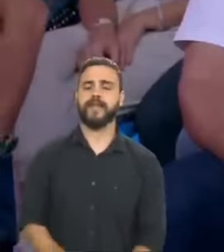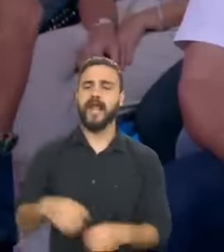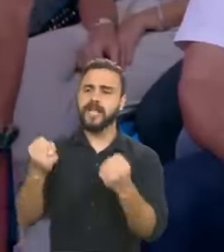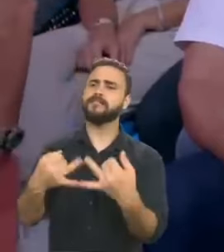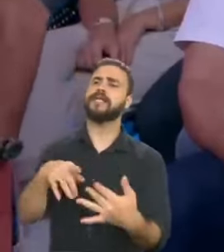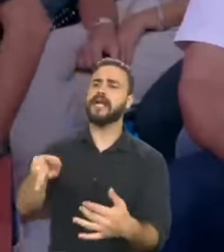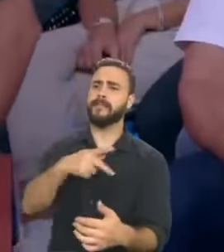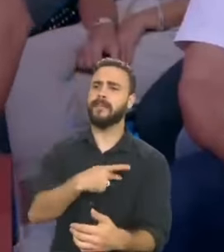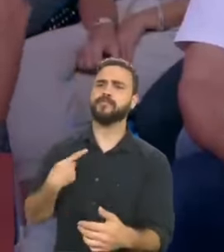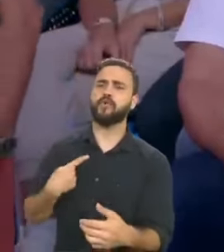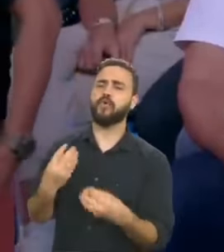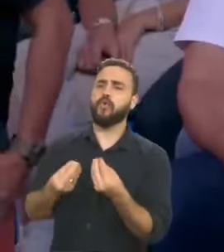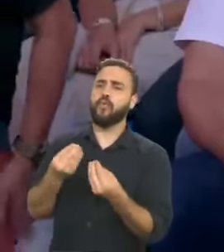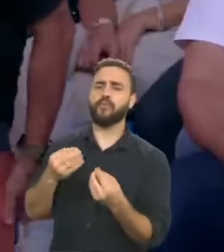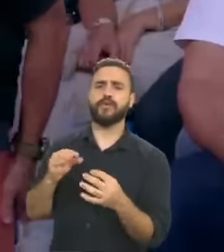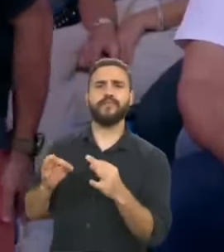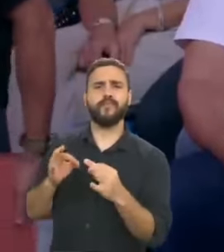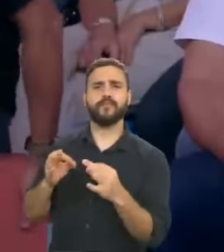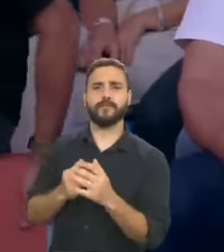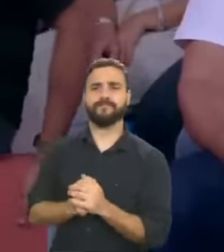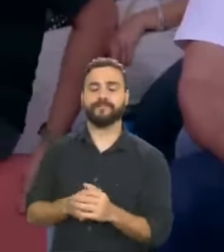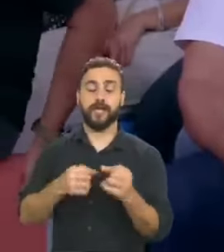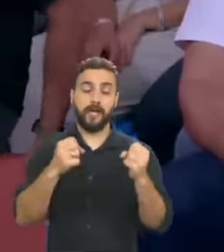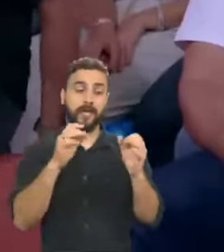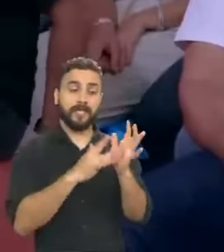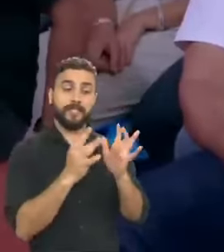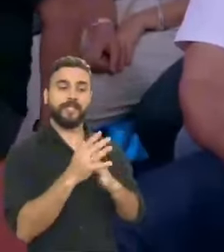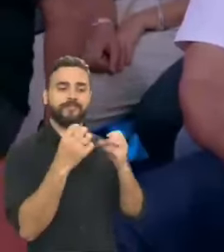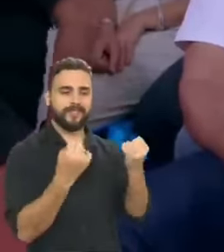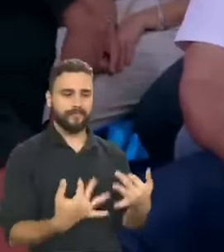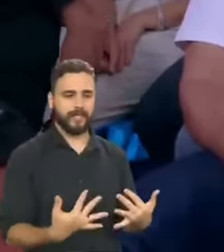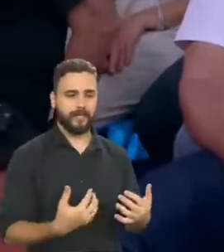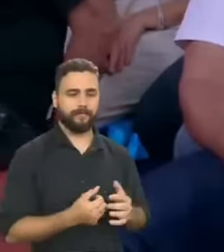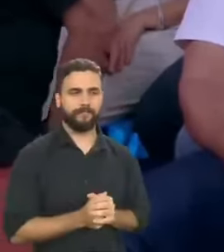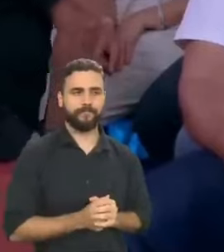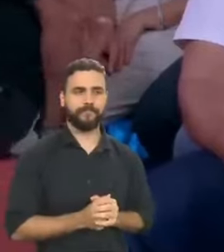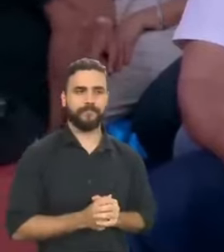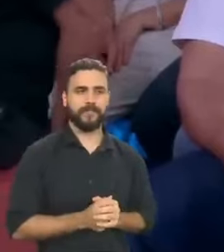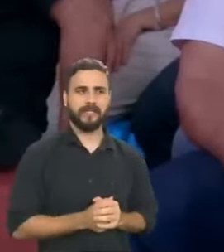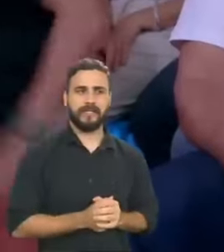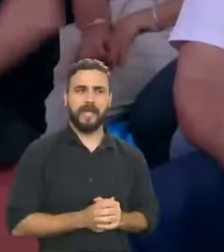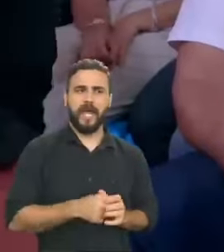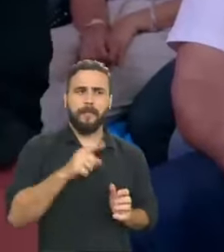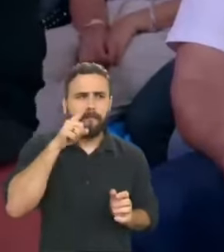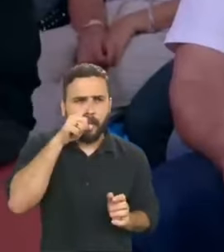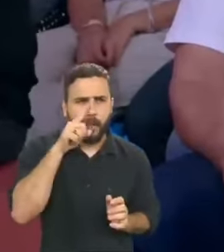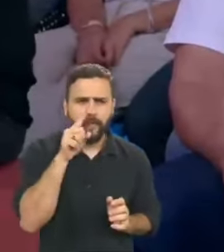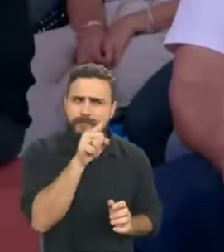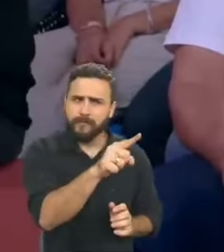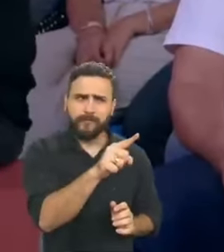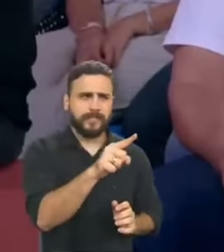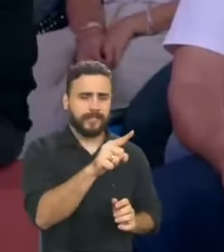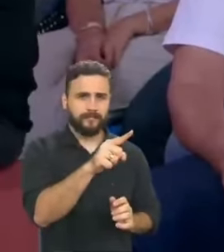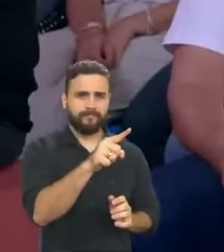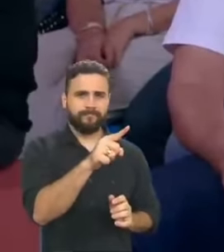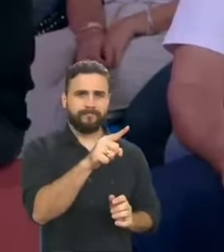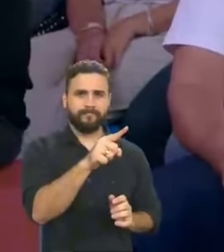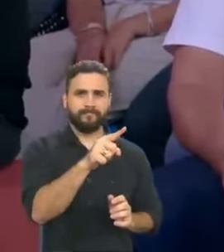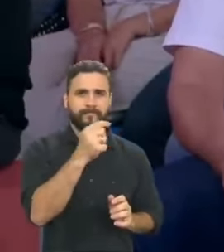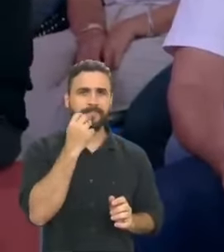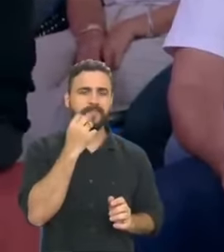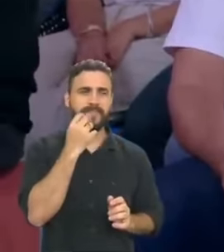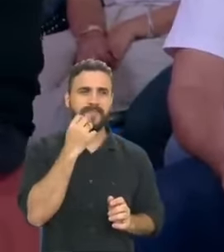Disse Jesus: dai vós mesmos de comer. Então nós não podemos